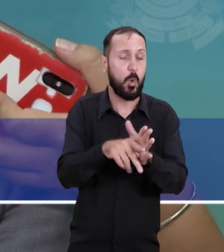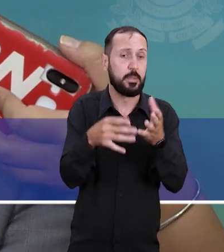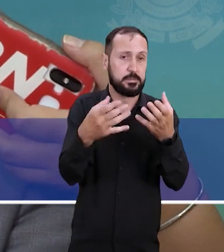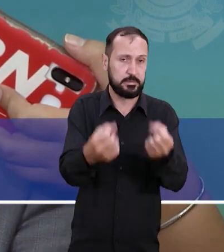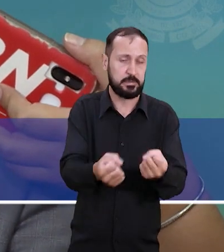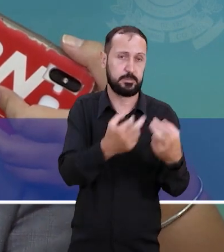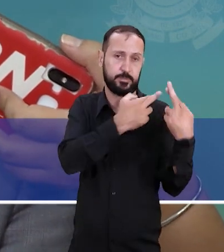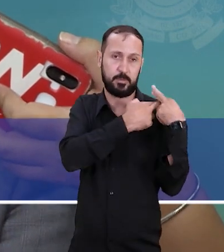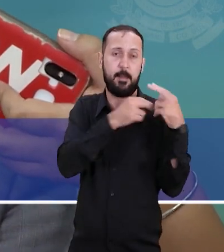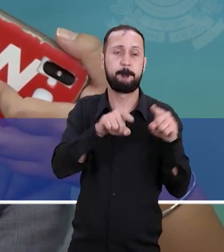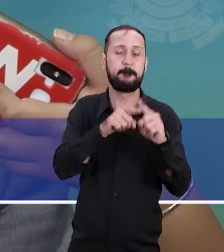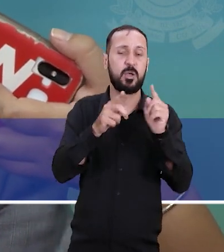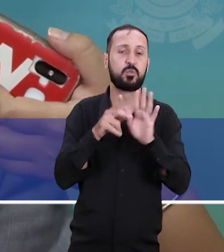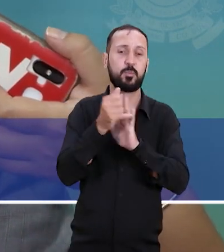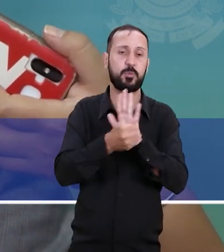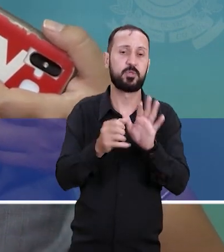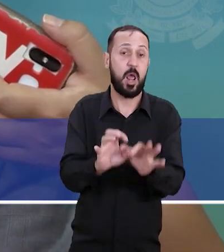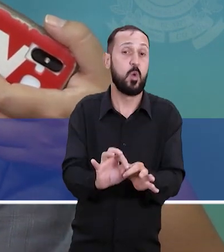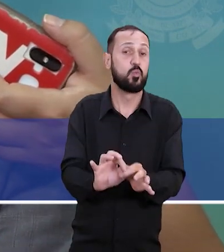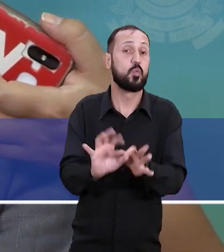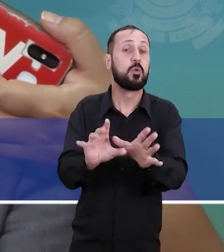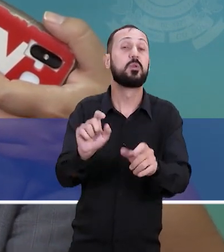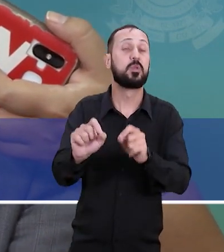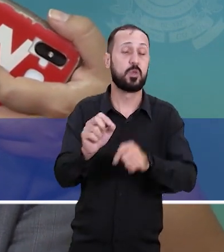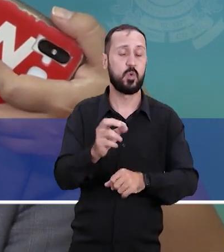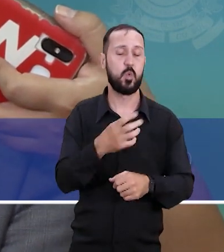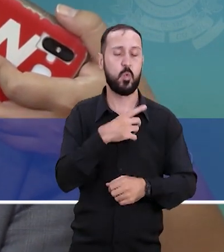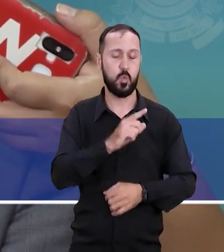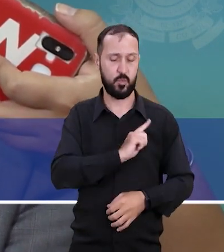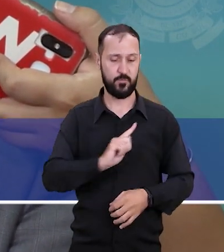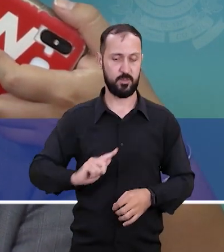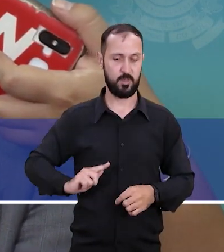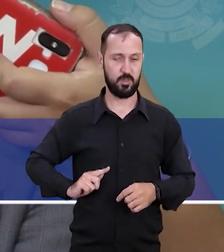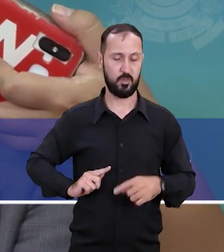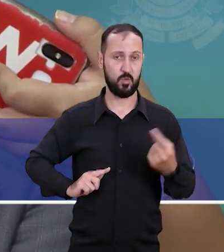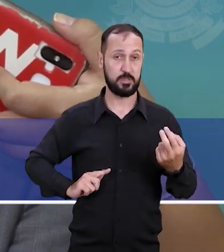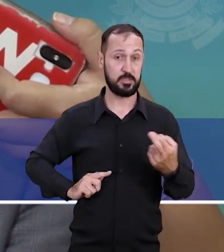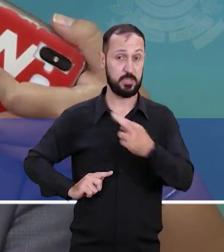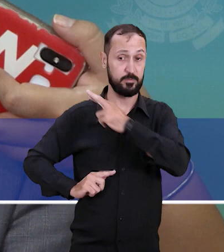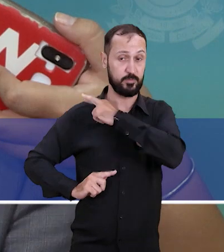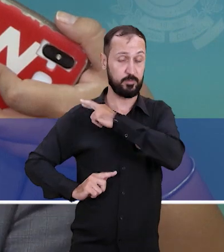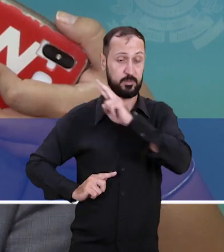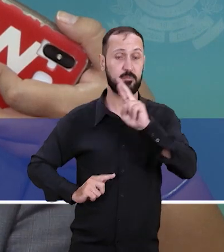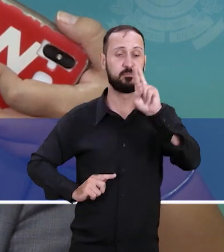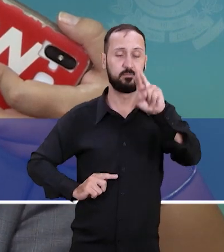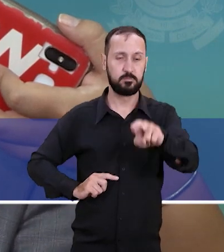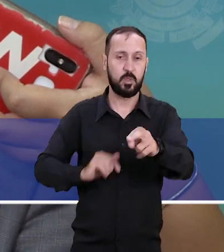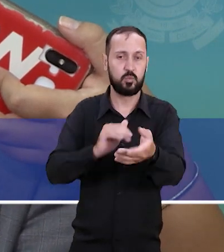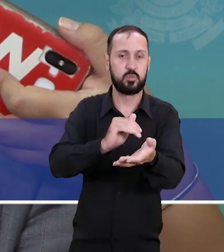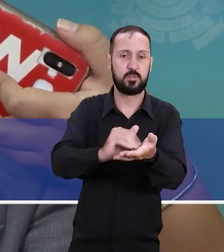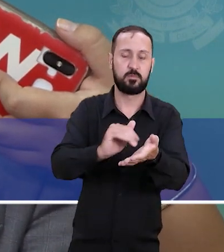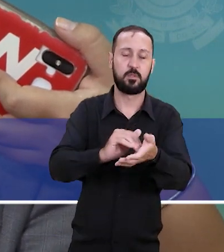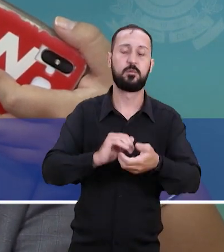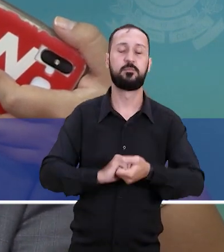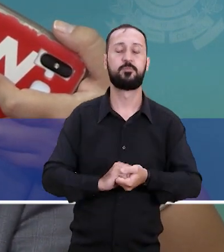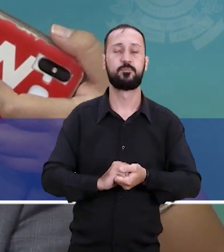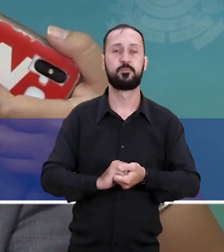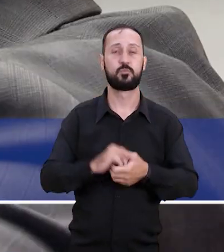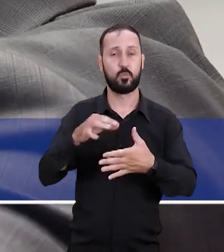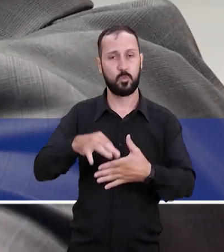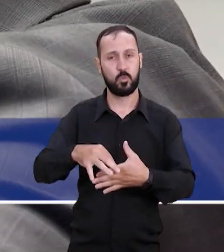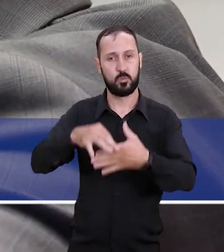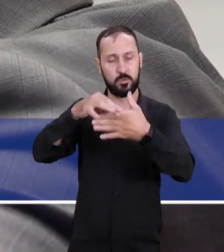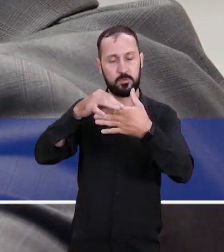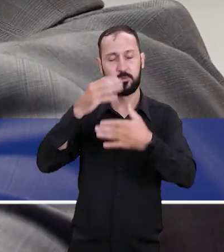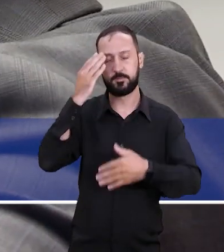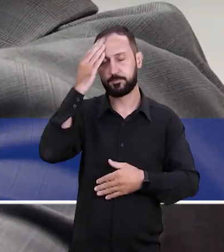continua sendo do governador. Mas o projeto autoriza que o governador delegue essa atribuição ao secretário de Estado.